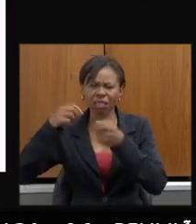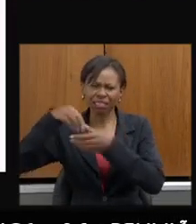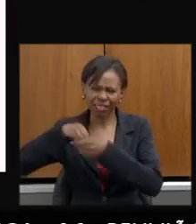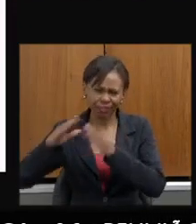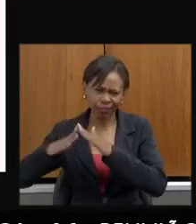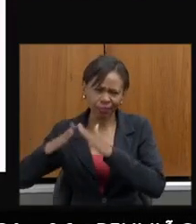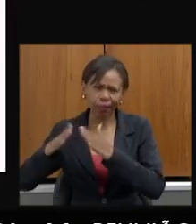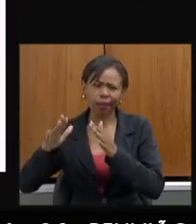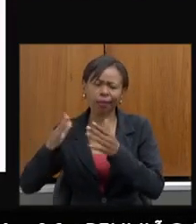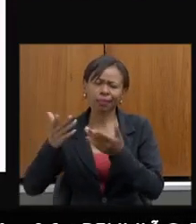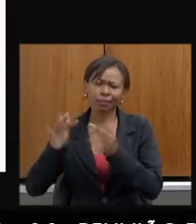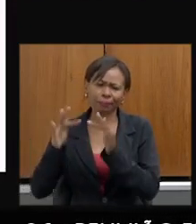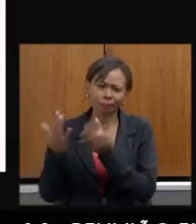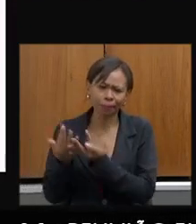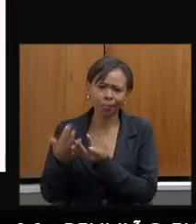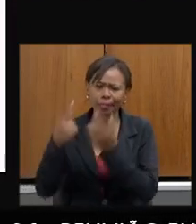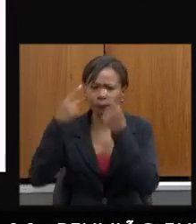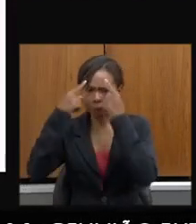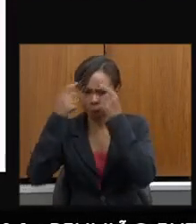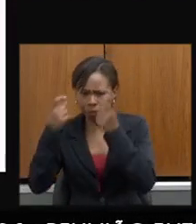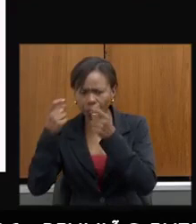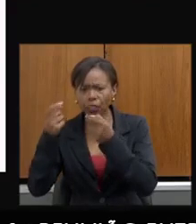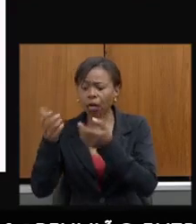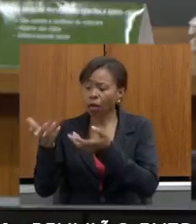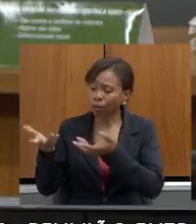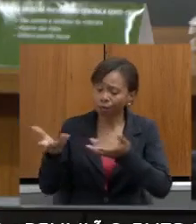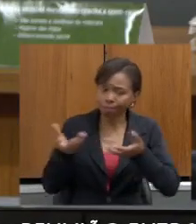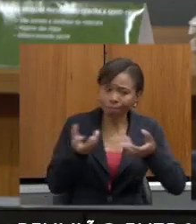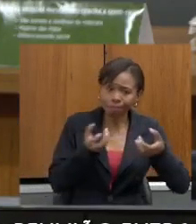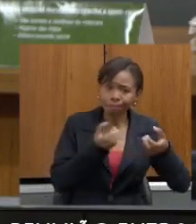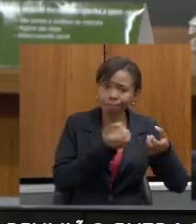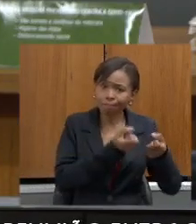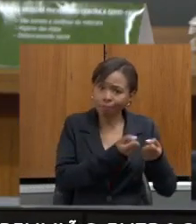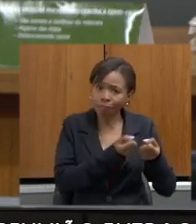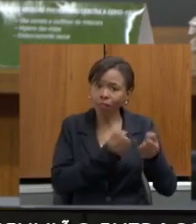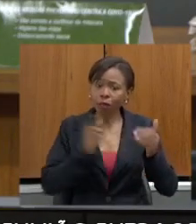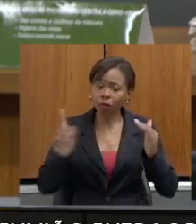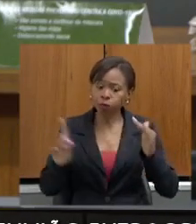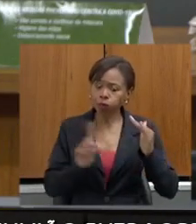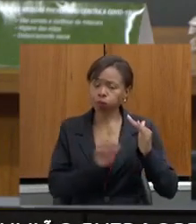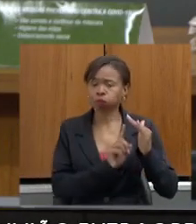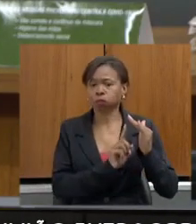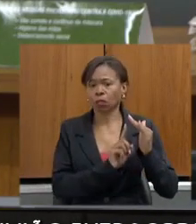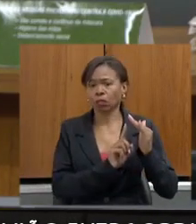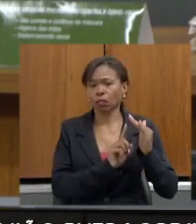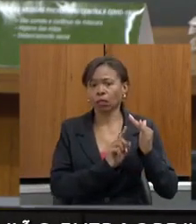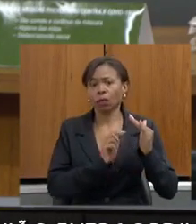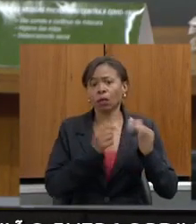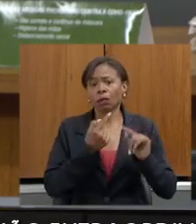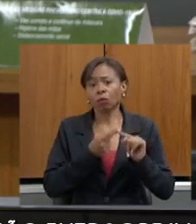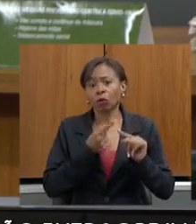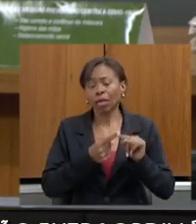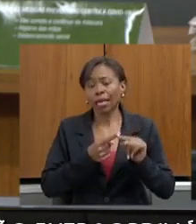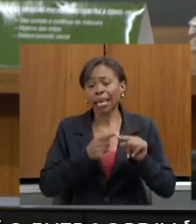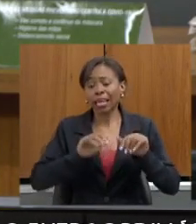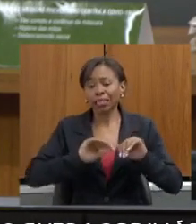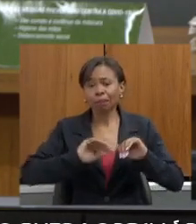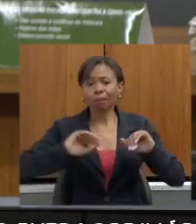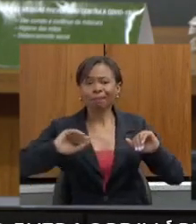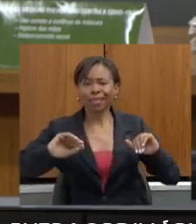tal de um ambiente diverso daquele destinado às oitivas deve dos autores